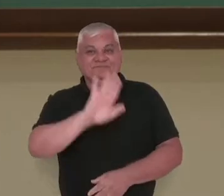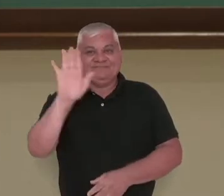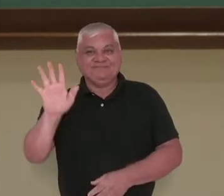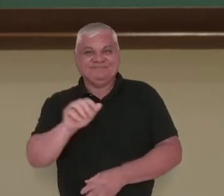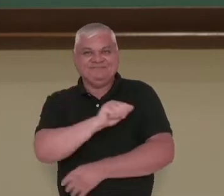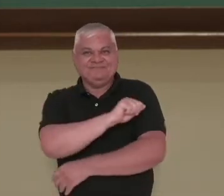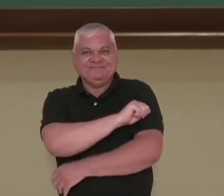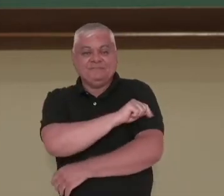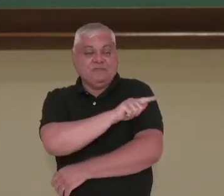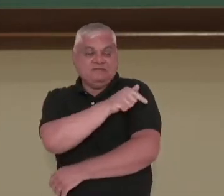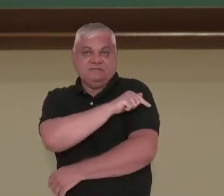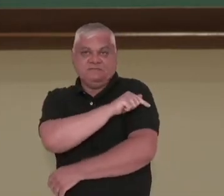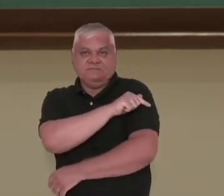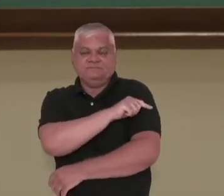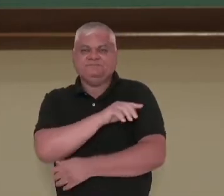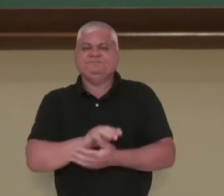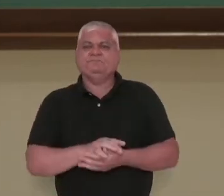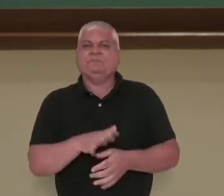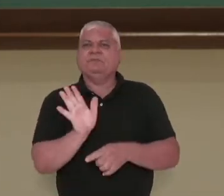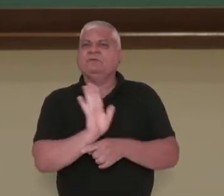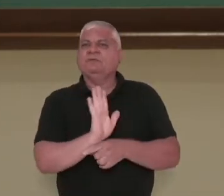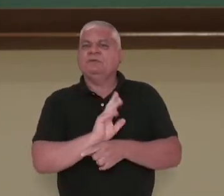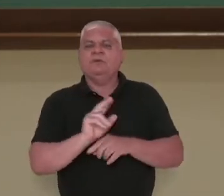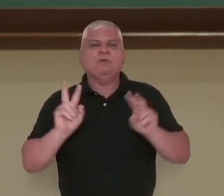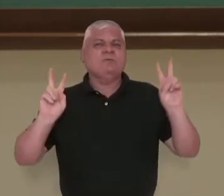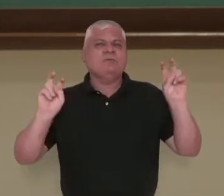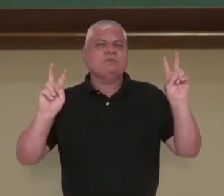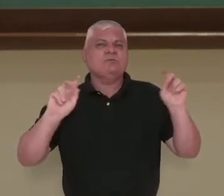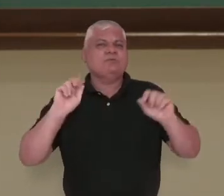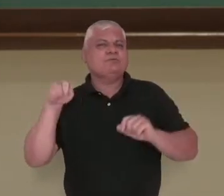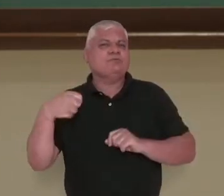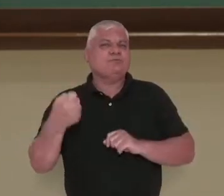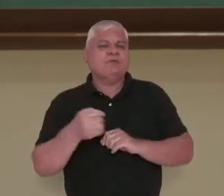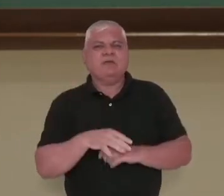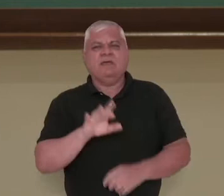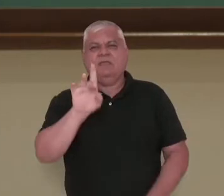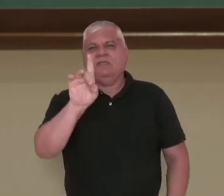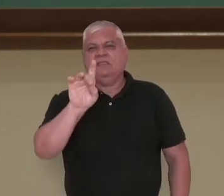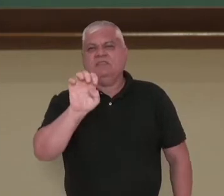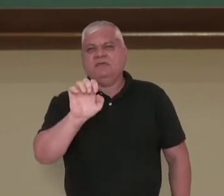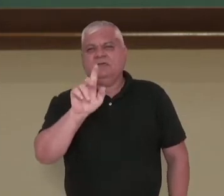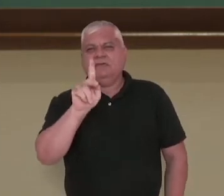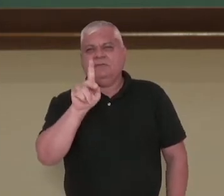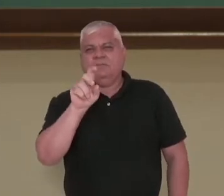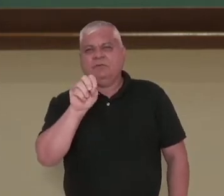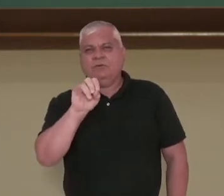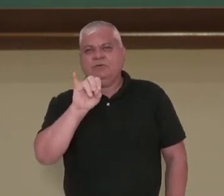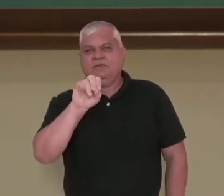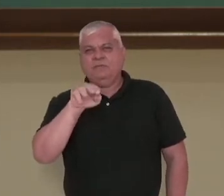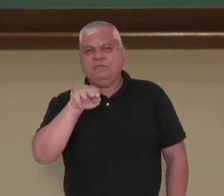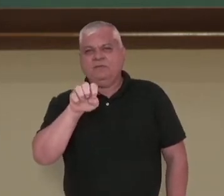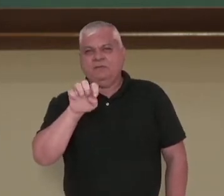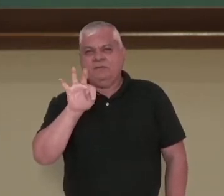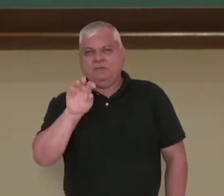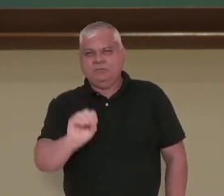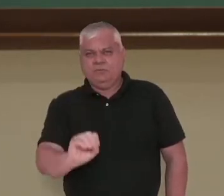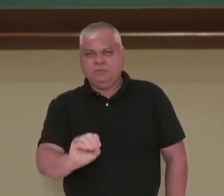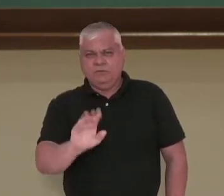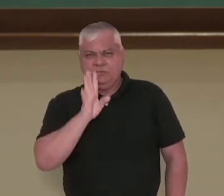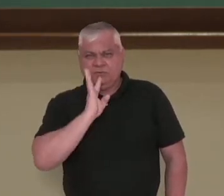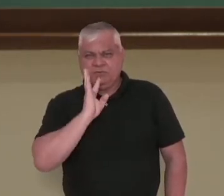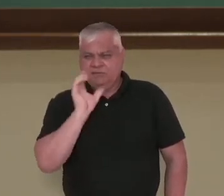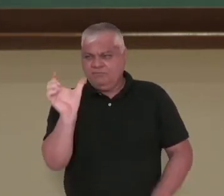Olá, estudantes do 7º ano. Neste vídeo vamos conversar um pouco sobre depoimento. Vocês já ouviram